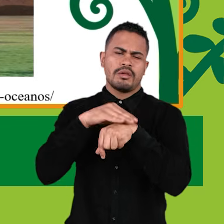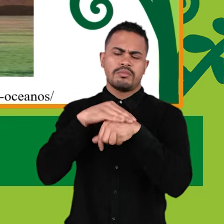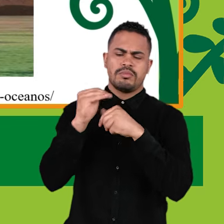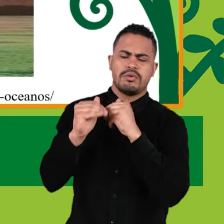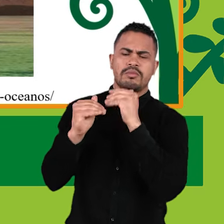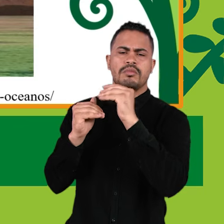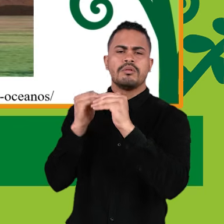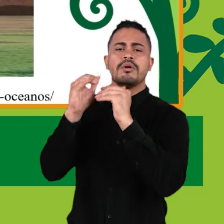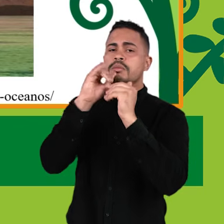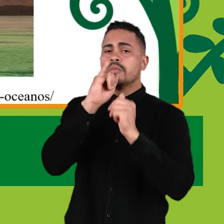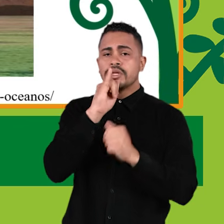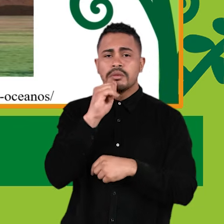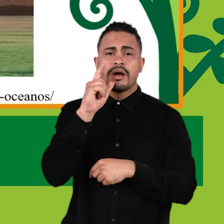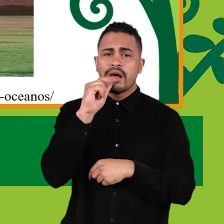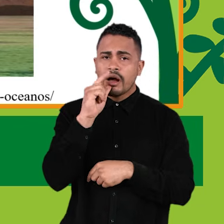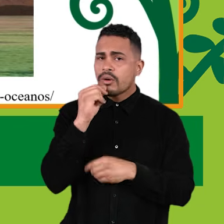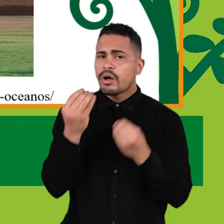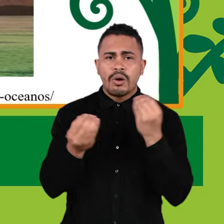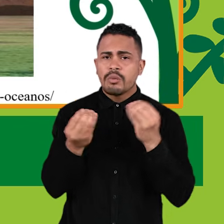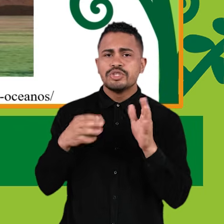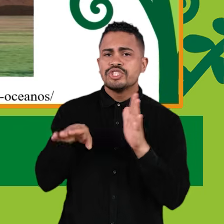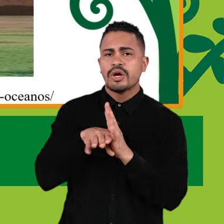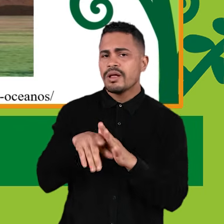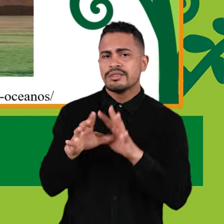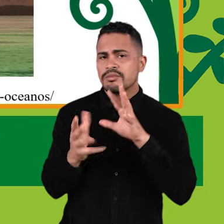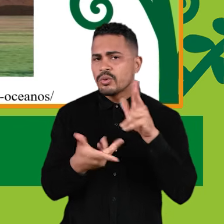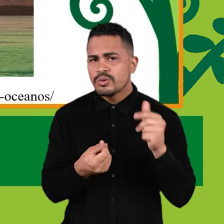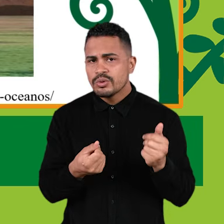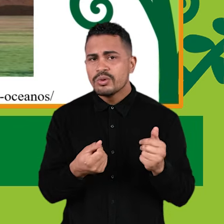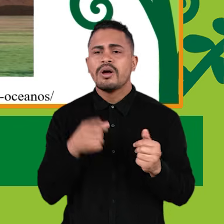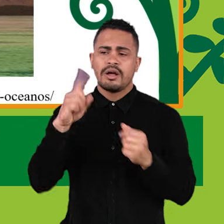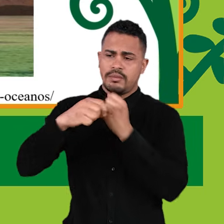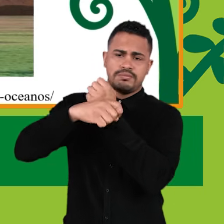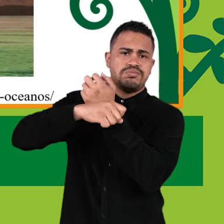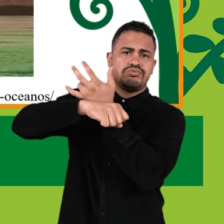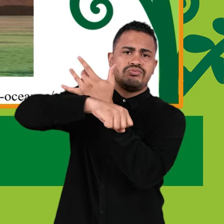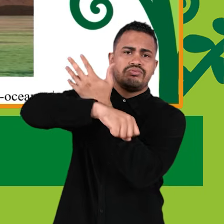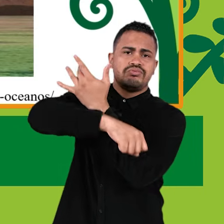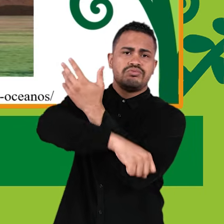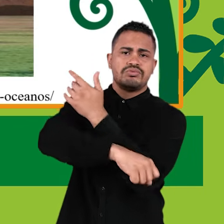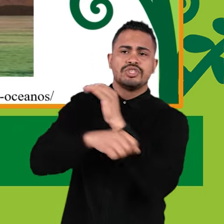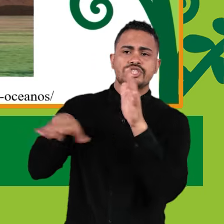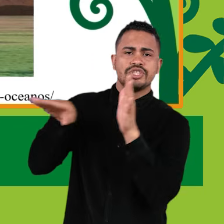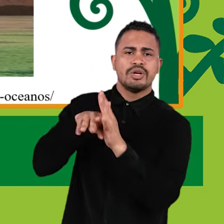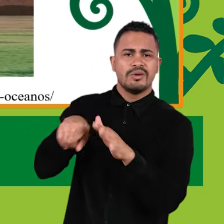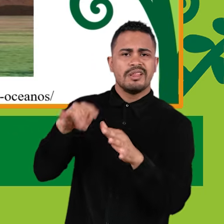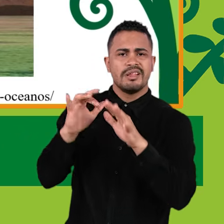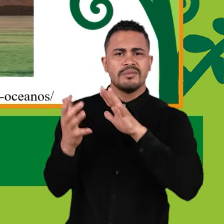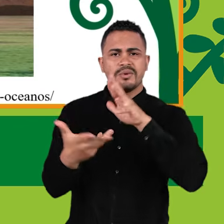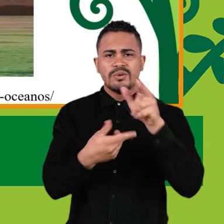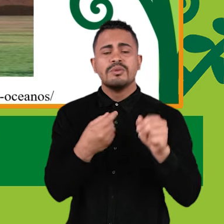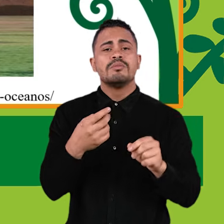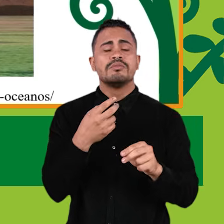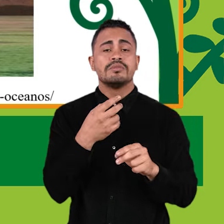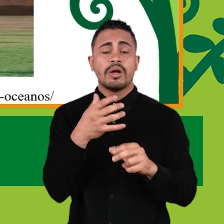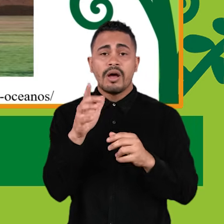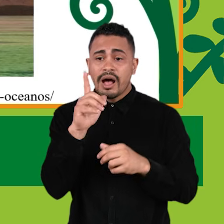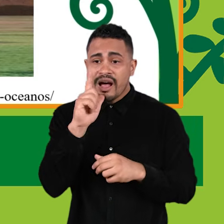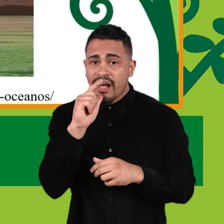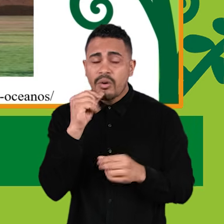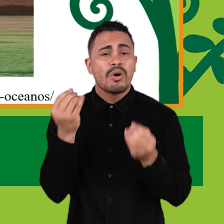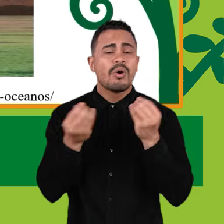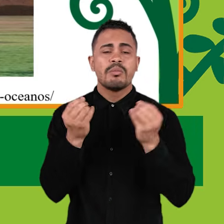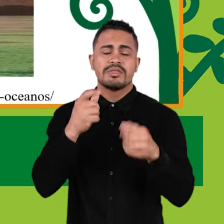exemplo, toda a água do nosso planeta ela veio de asteroides. E aí você tem essa água pela temperatura elevadíssima do planeta,